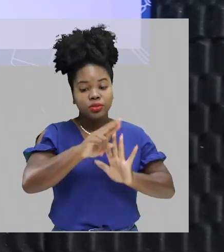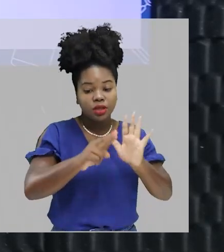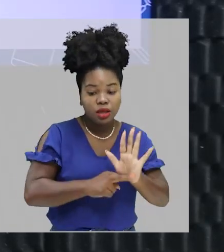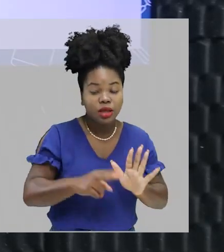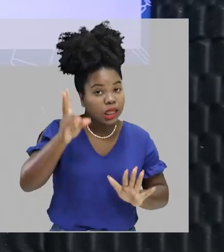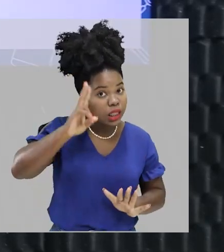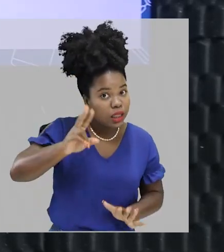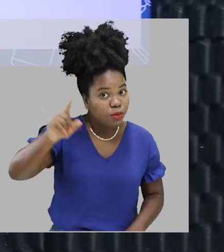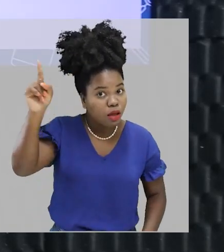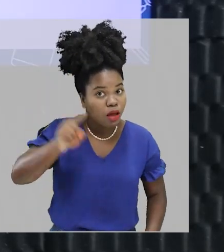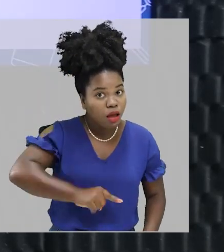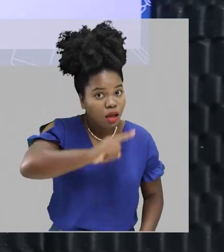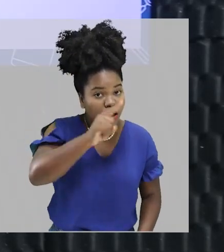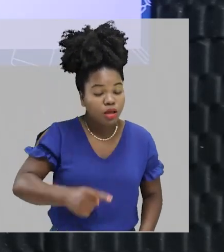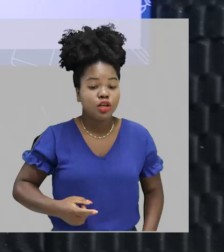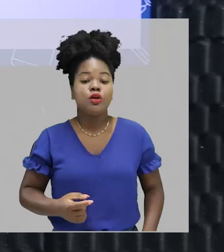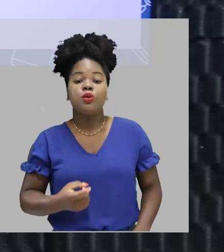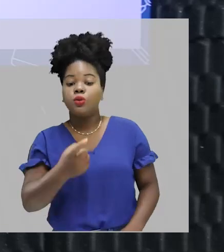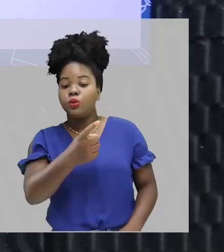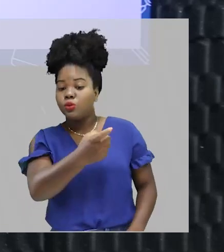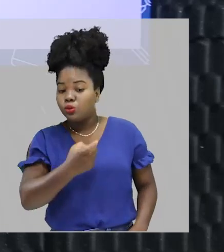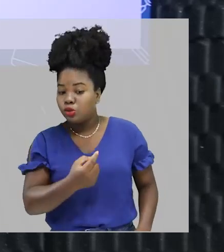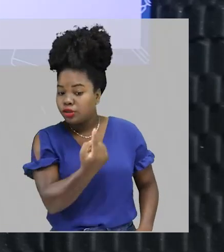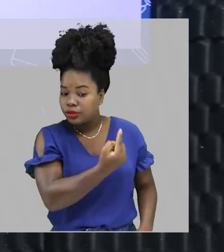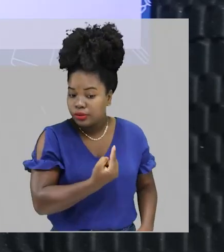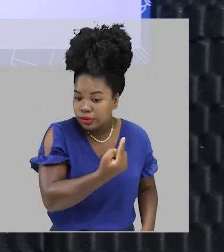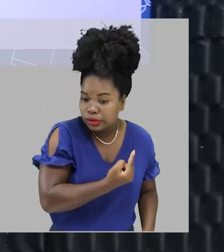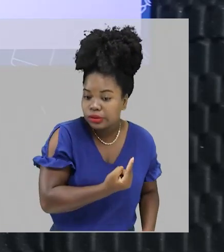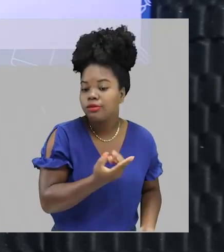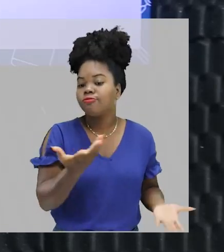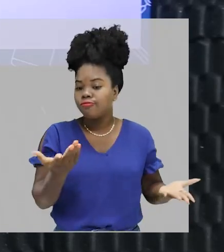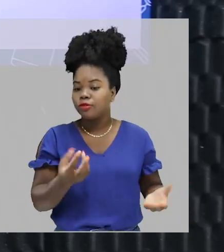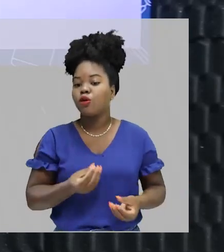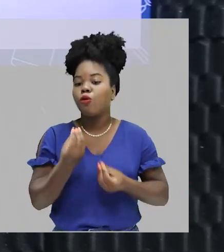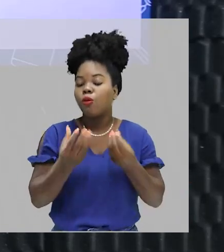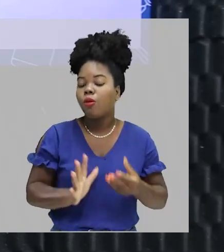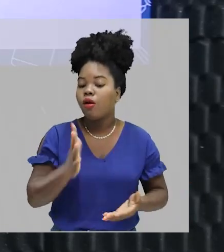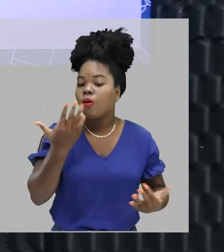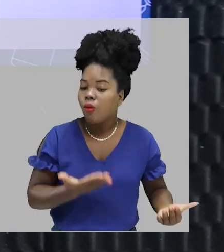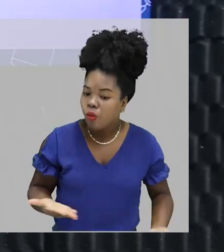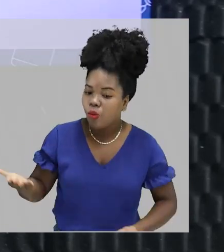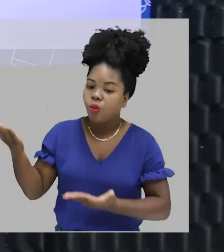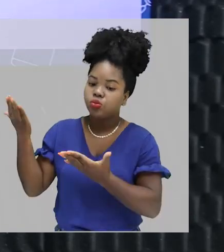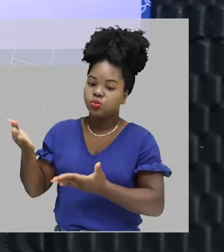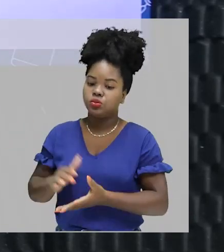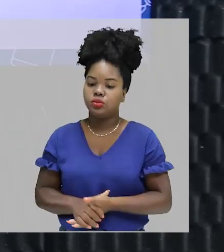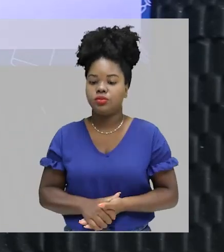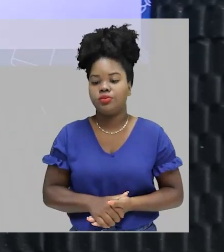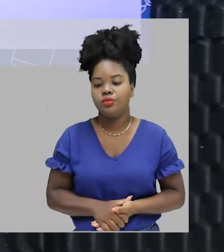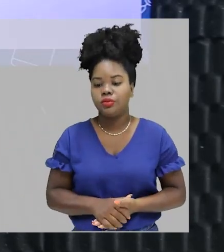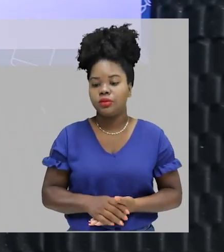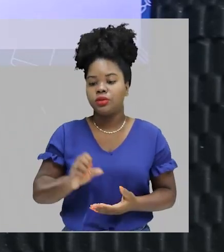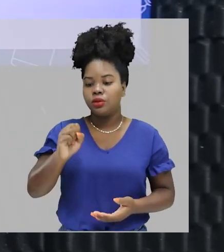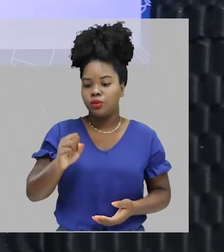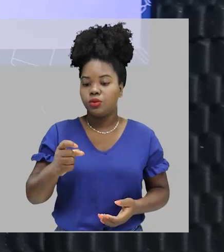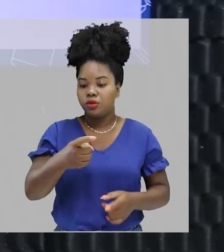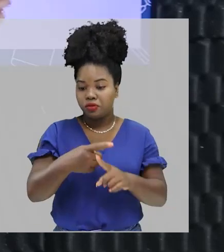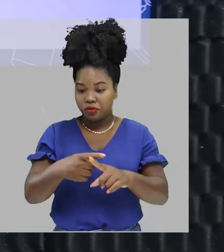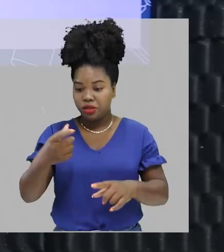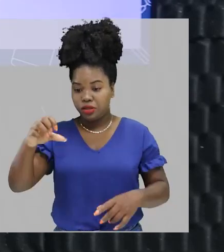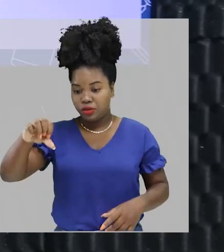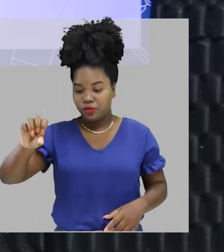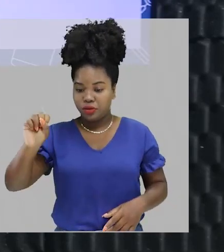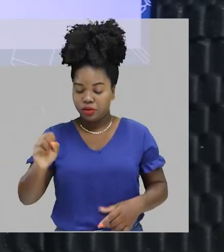simples. Isolando X, fazendo meios pelo extremo, isolando X, ó. Quem vai ser o X? 8 vezes